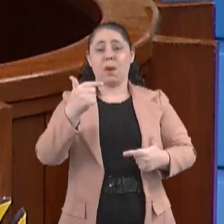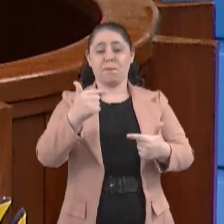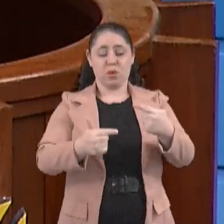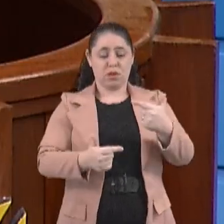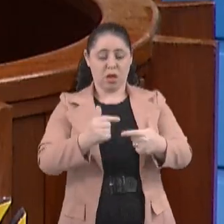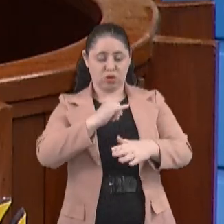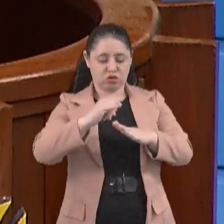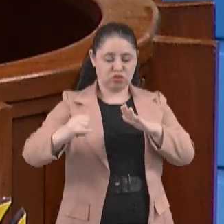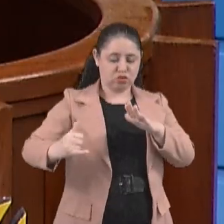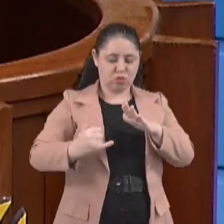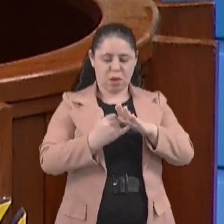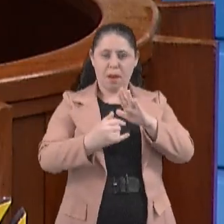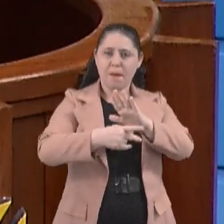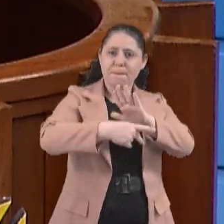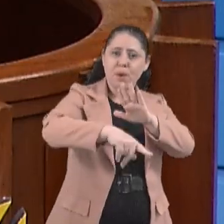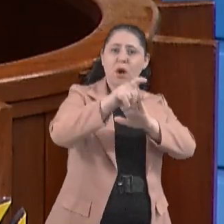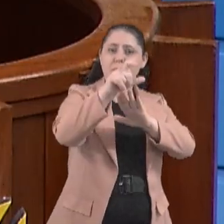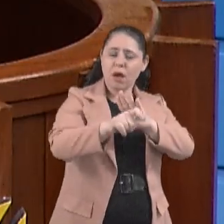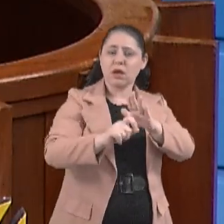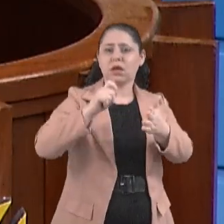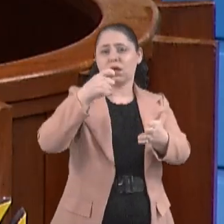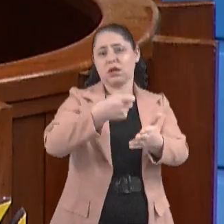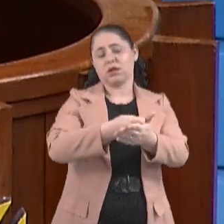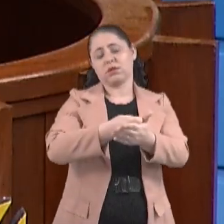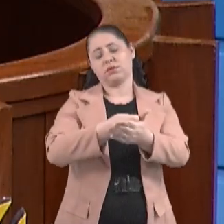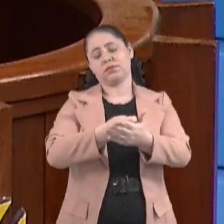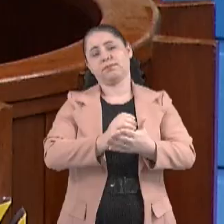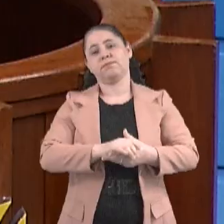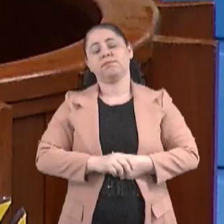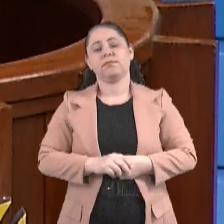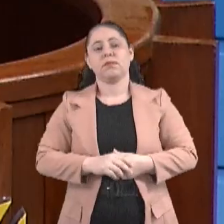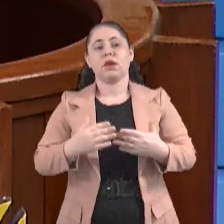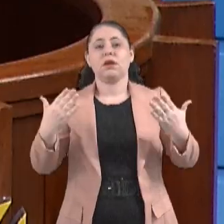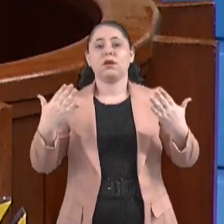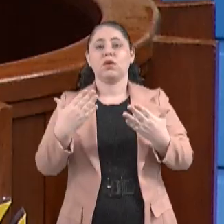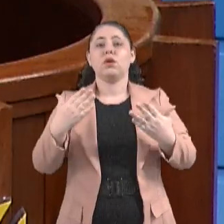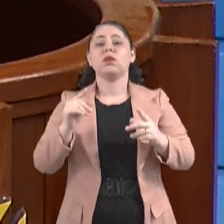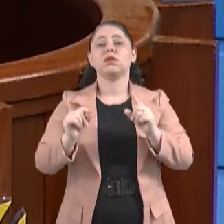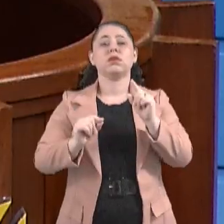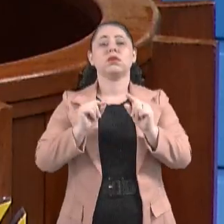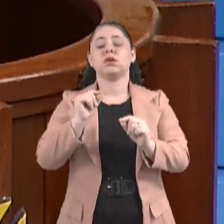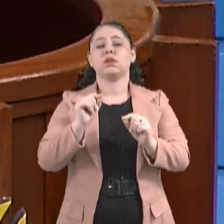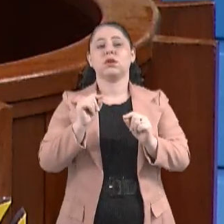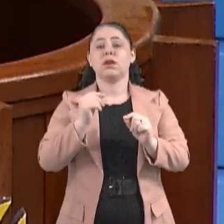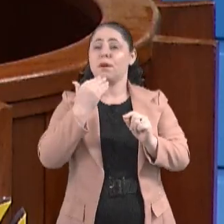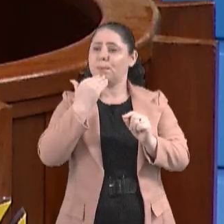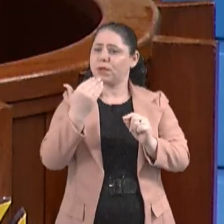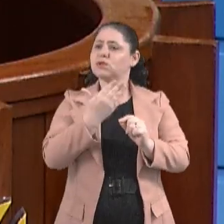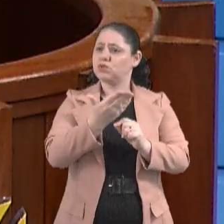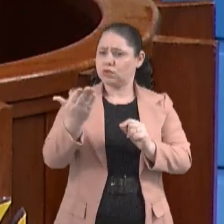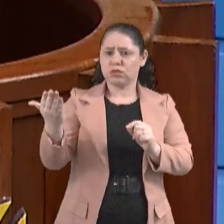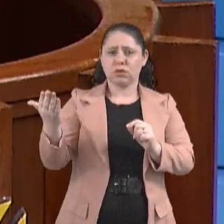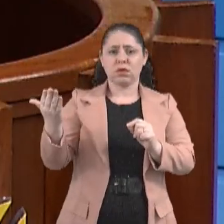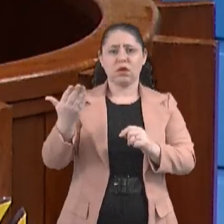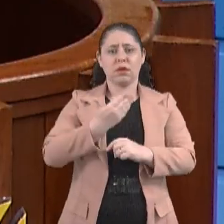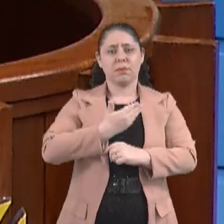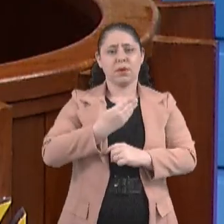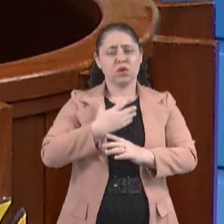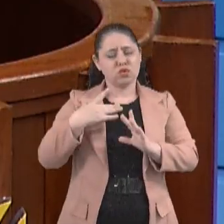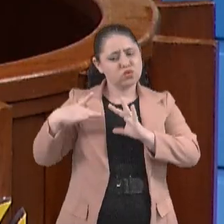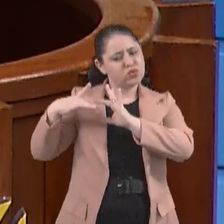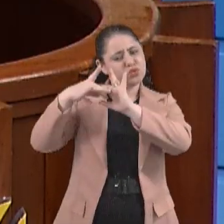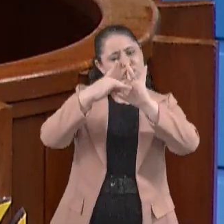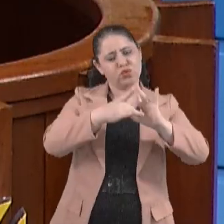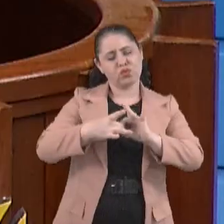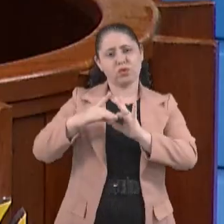política institucionalizada para poder garantir esse enfrentamento. Então, eu faço aqui uma solicitação aos colegas que se